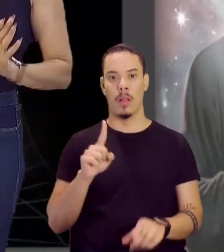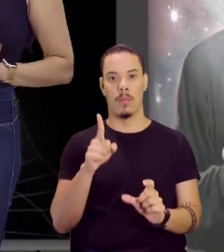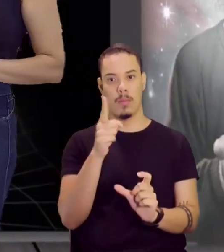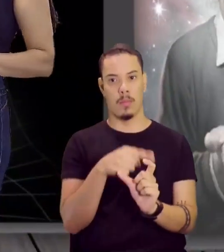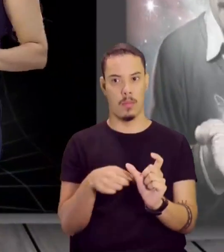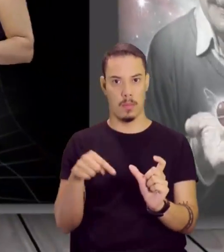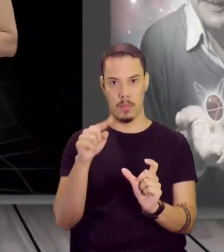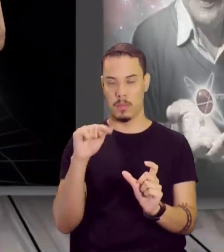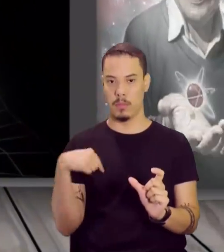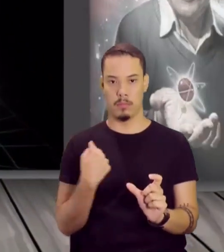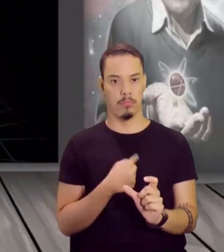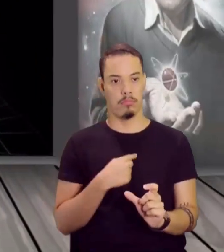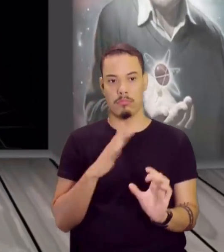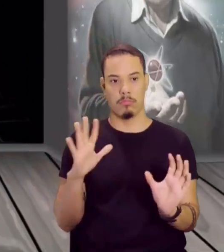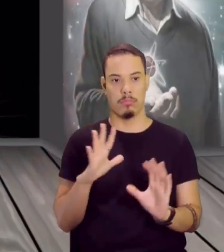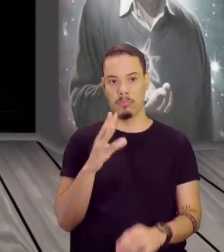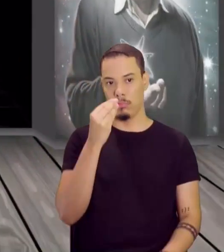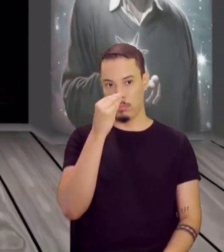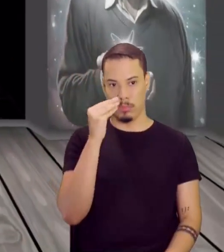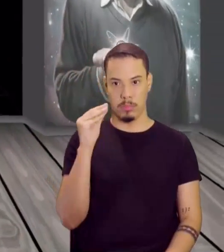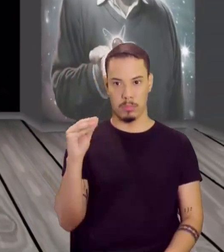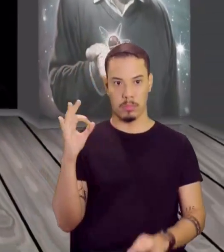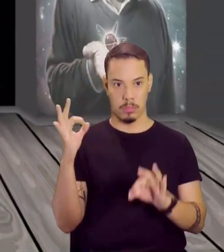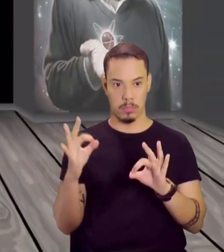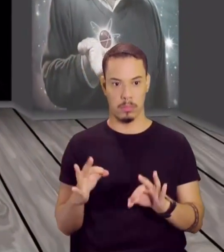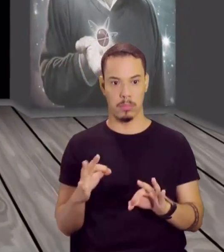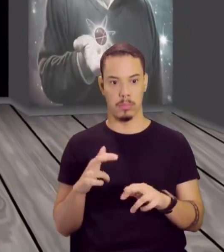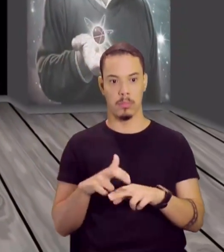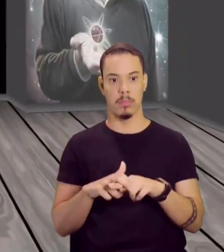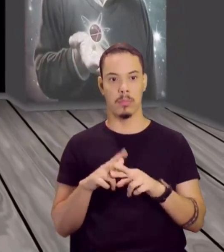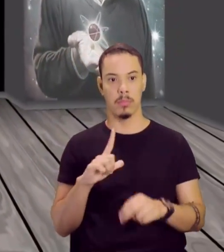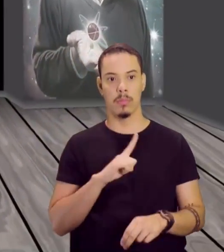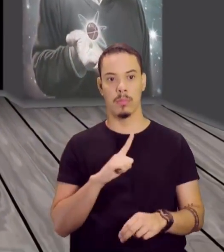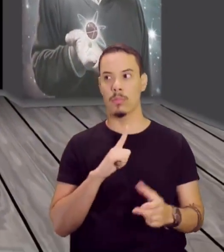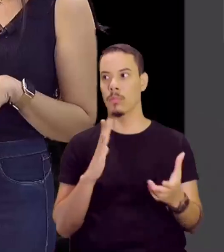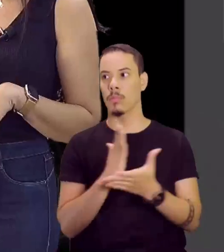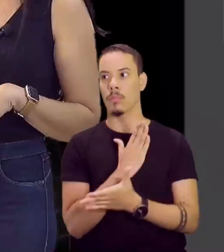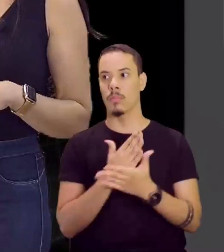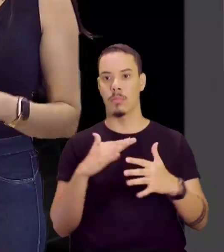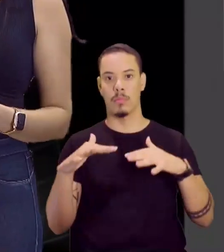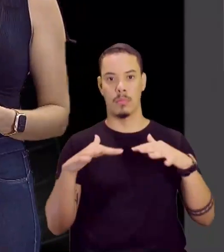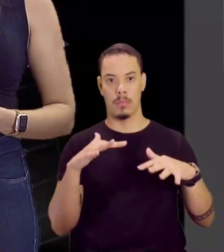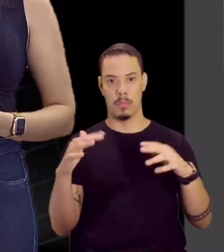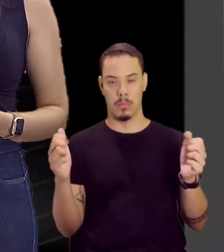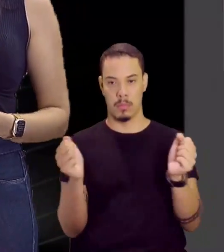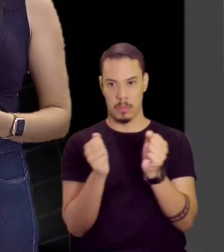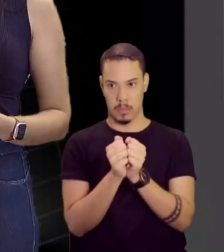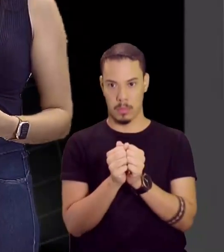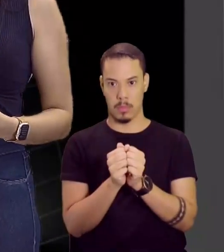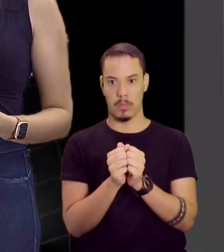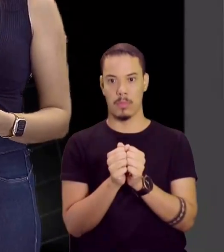A gente desconsidera. Justamente. Certo? Nesse caso ali, São é uma movimentos reta variados, né? paralela e